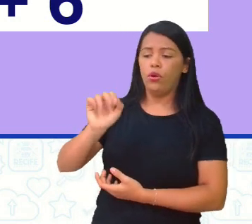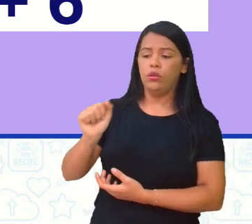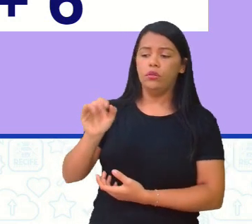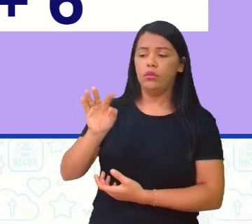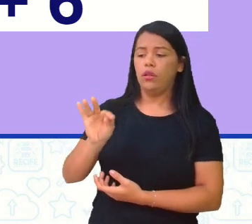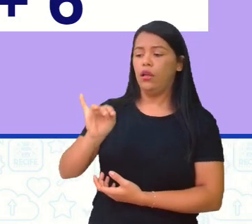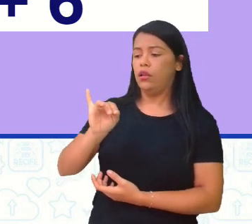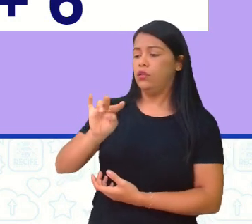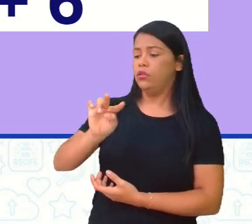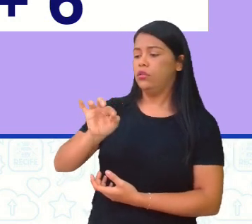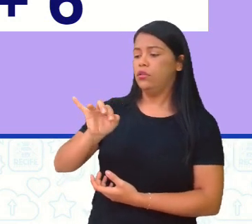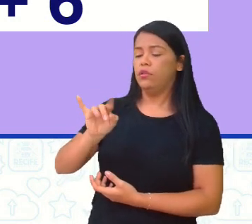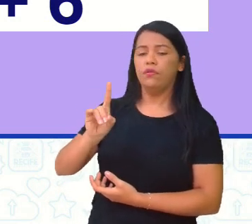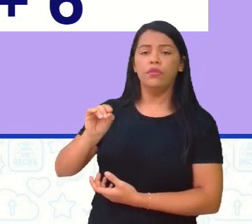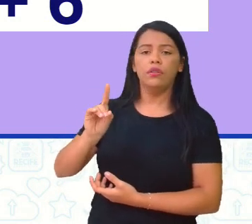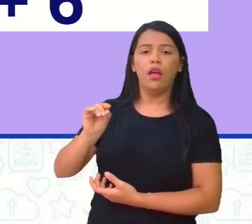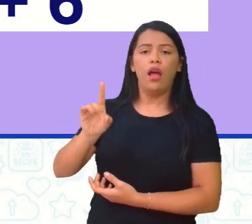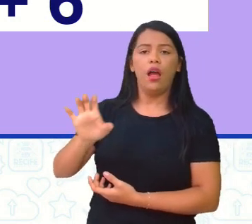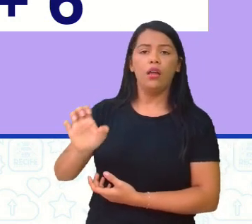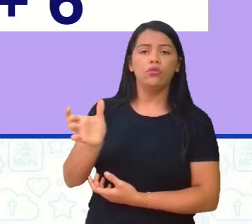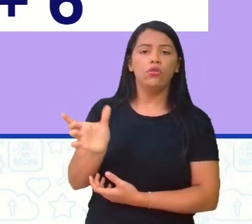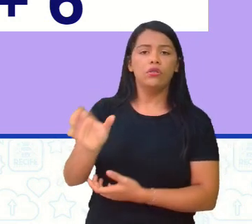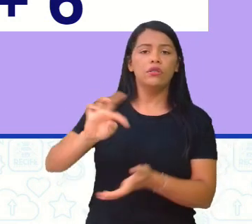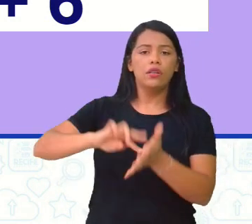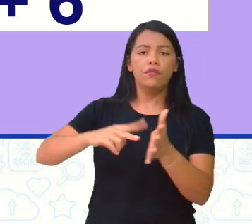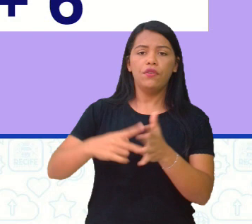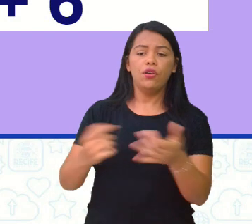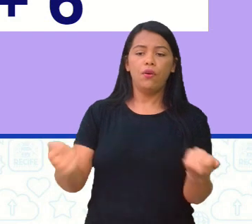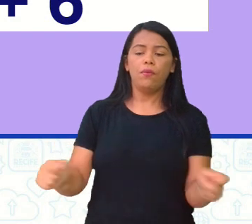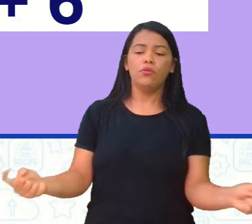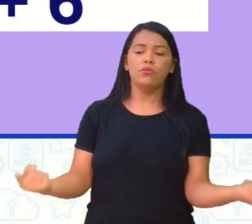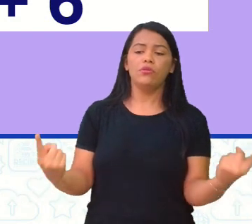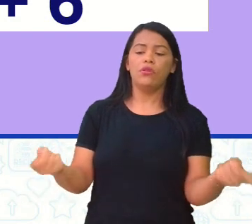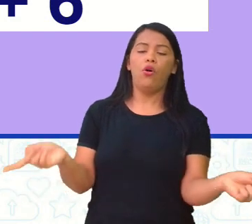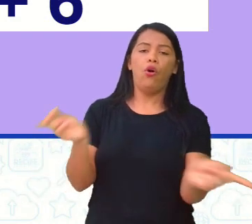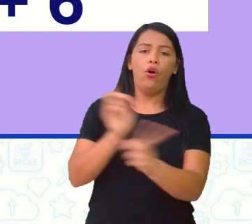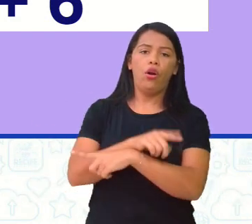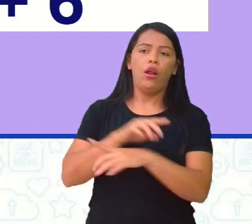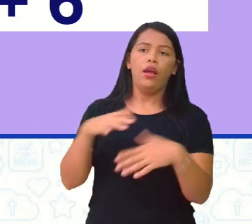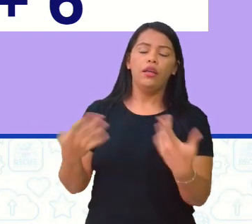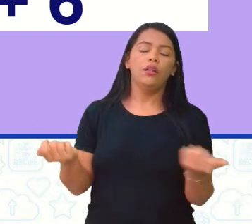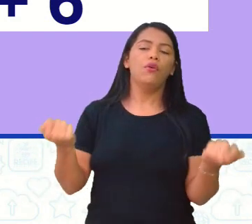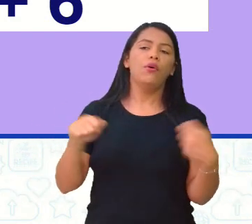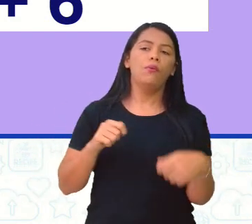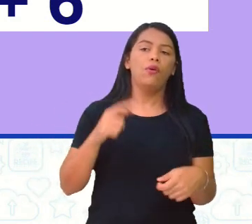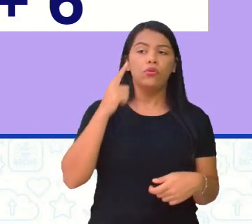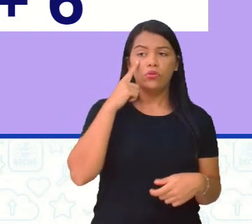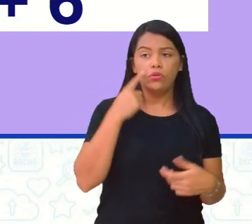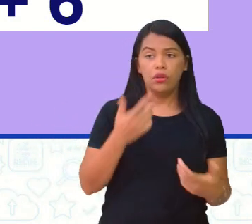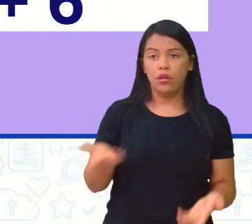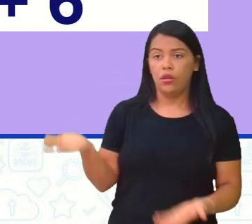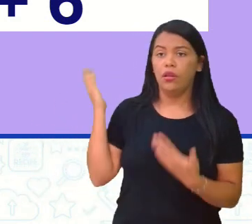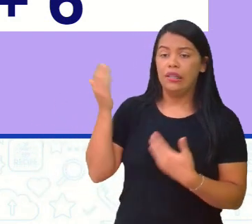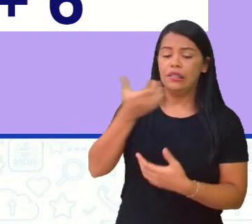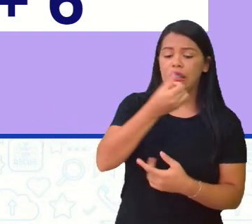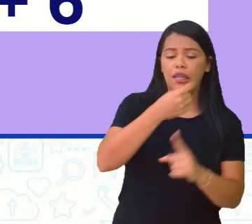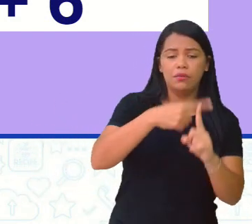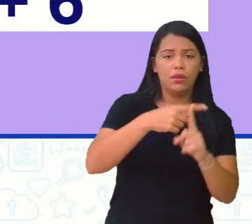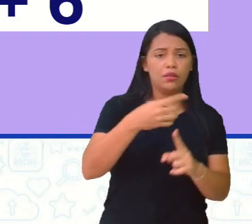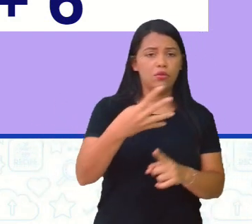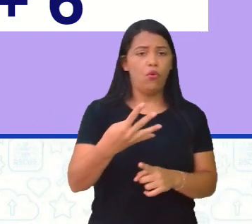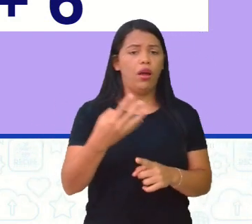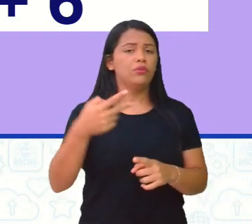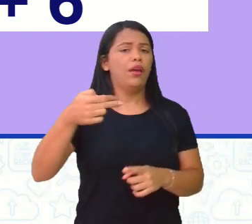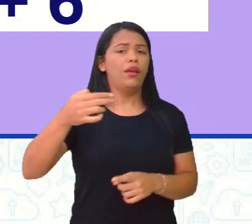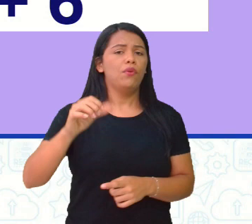Por causa disso, eu posso pegar o 6 mais 4 e dizer que ele é igual a 4 mais 6. Alguém discorda, professora Marta? De